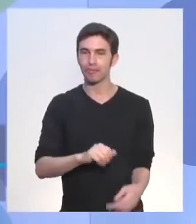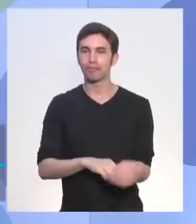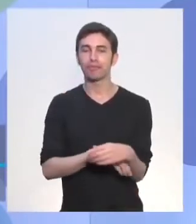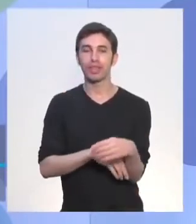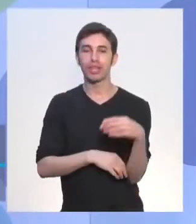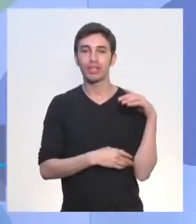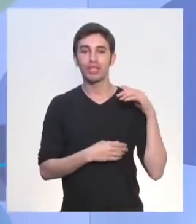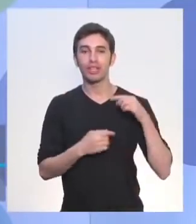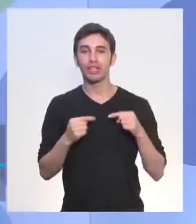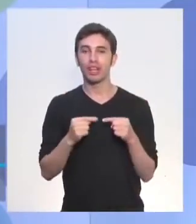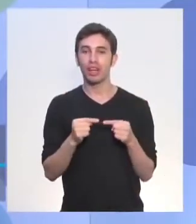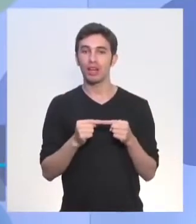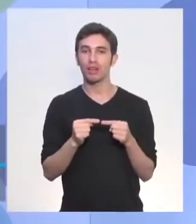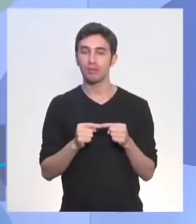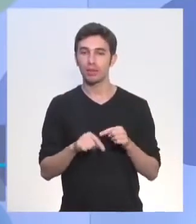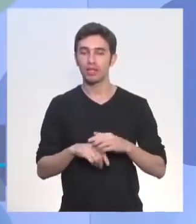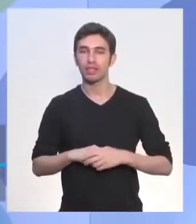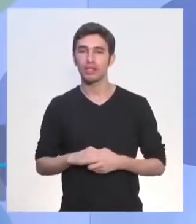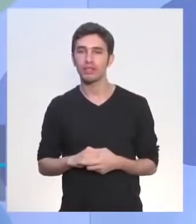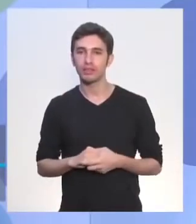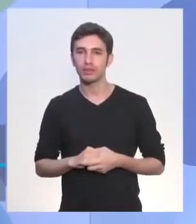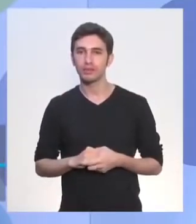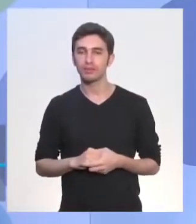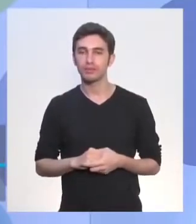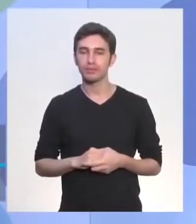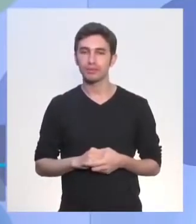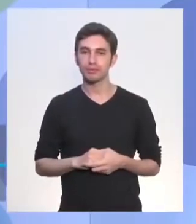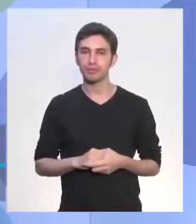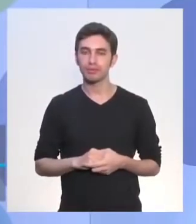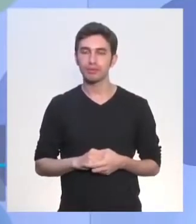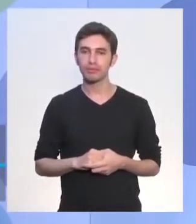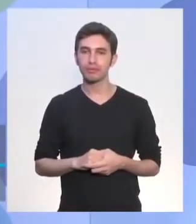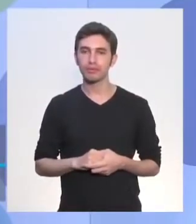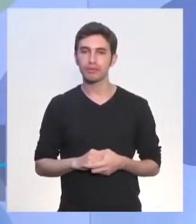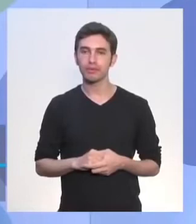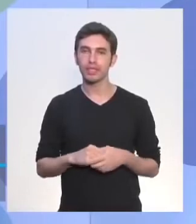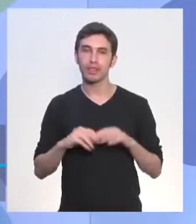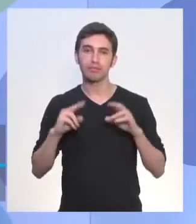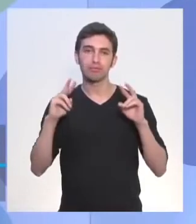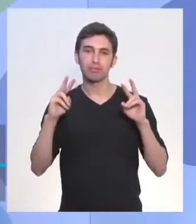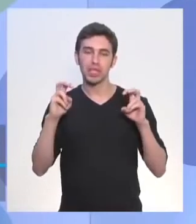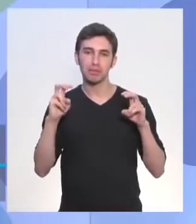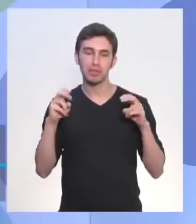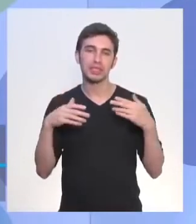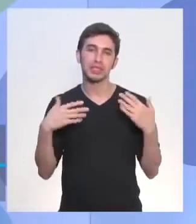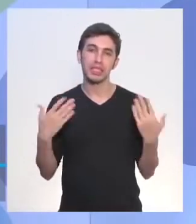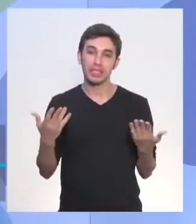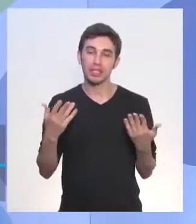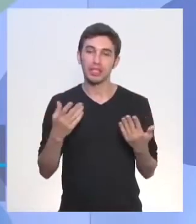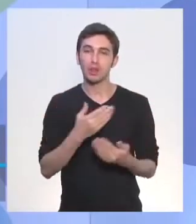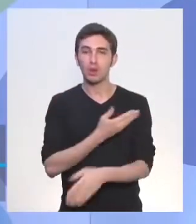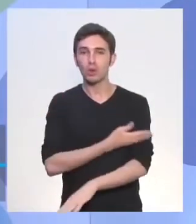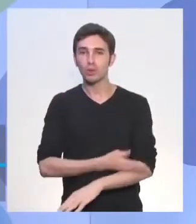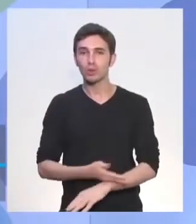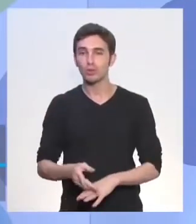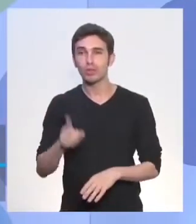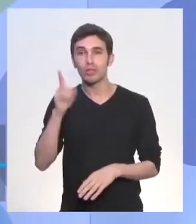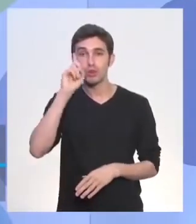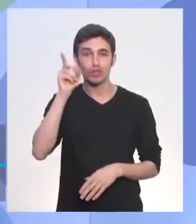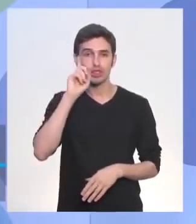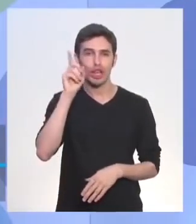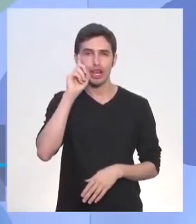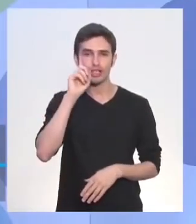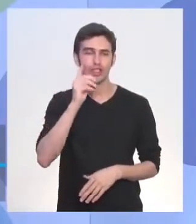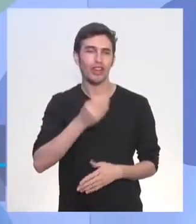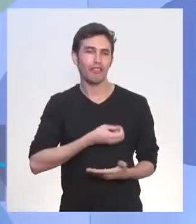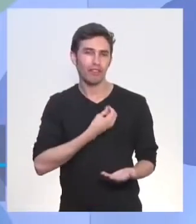chama de articulista, traz o seu ponto de vista sobre problemas diversos, né? Temas geralmente que estão aí no nosso dia a dia. Tá? Então,